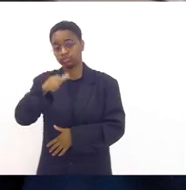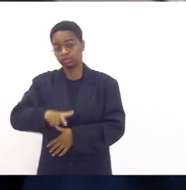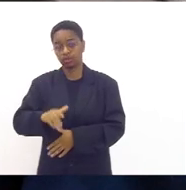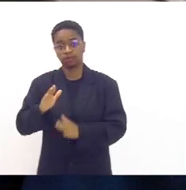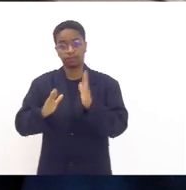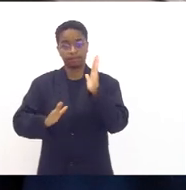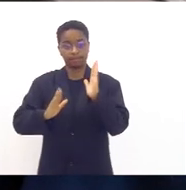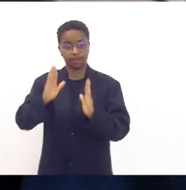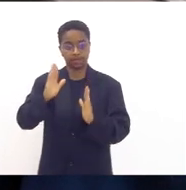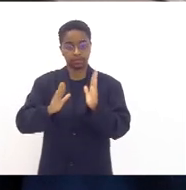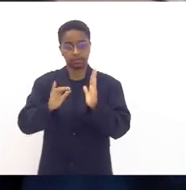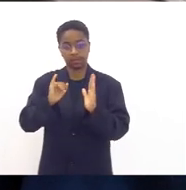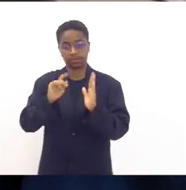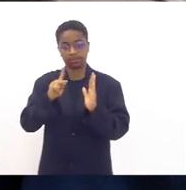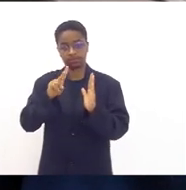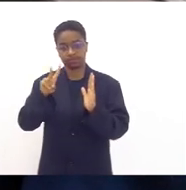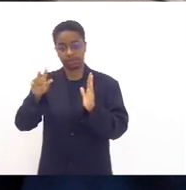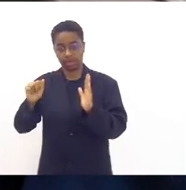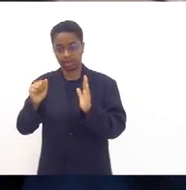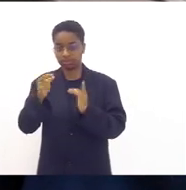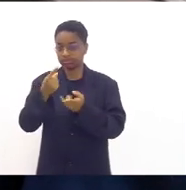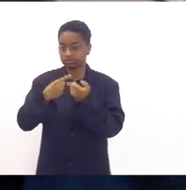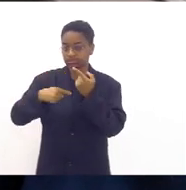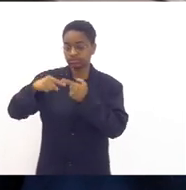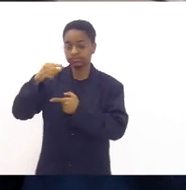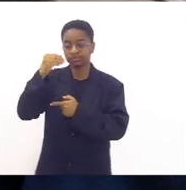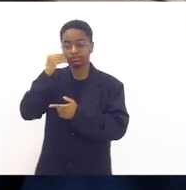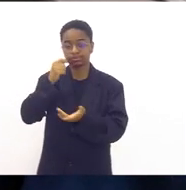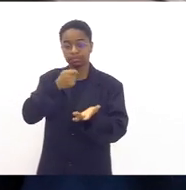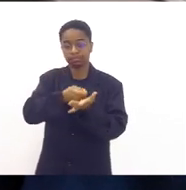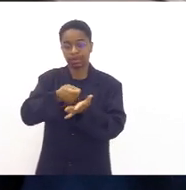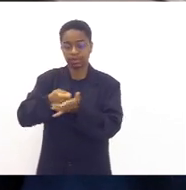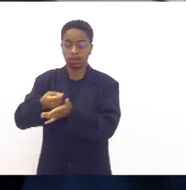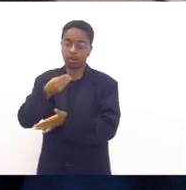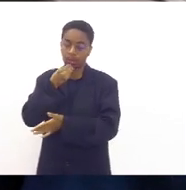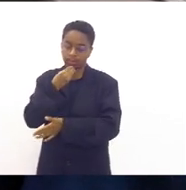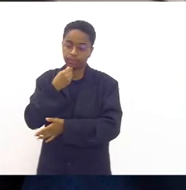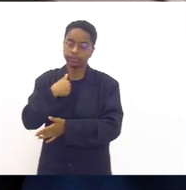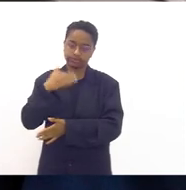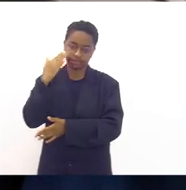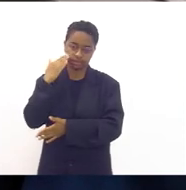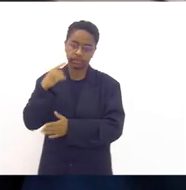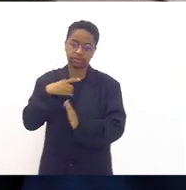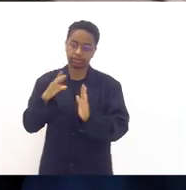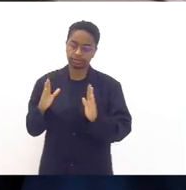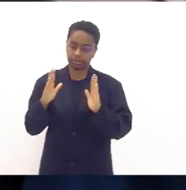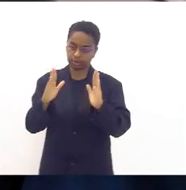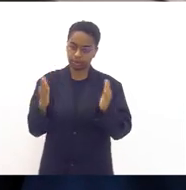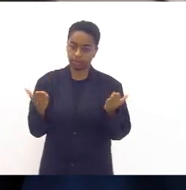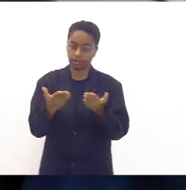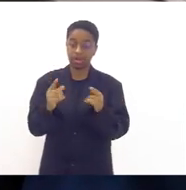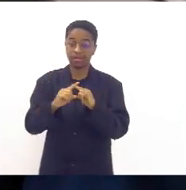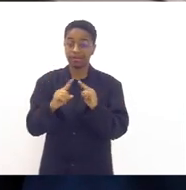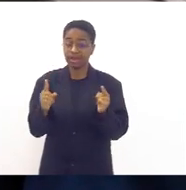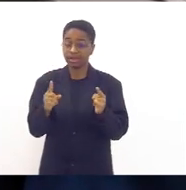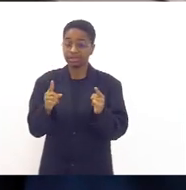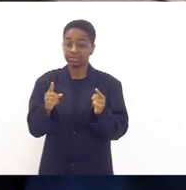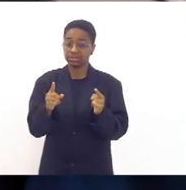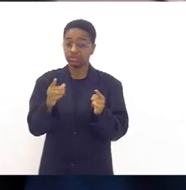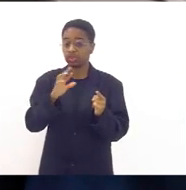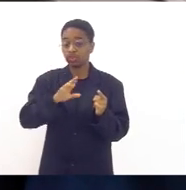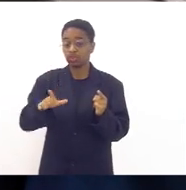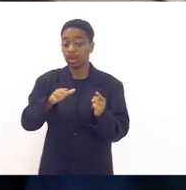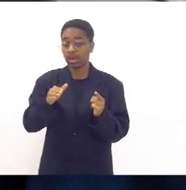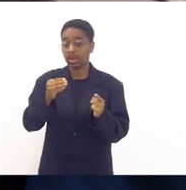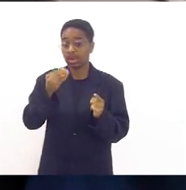IPVA? Só com uma... Claro que eu sei que está no regime, etc., mas isso você não está abrindo mão de receita.